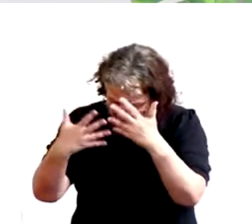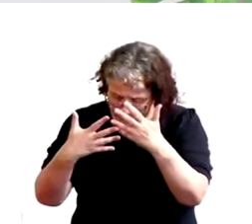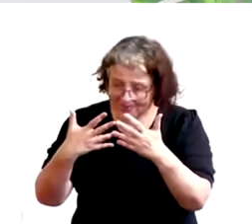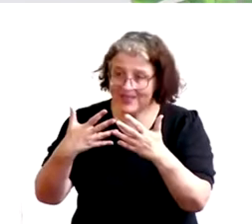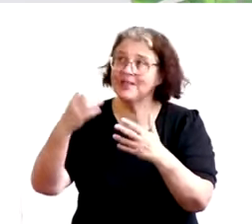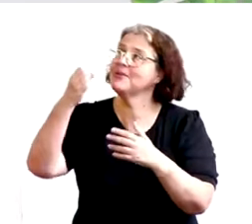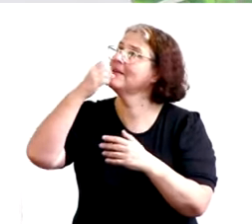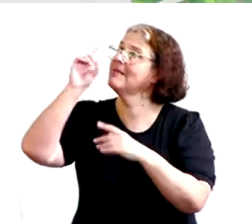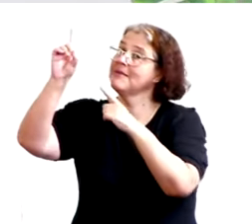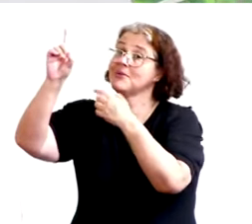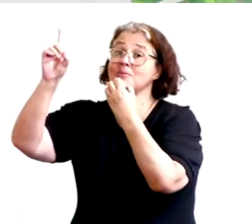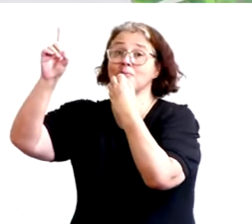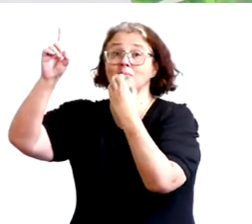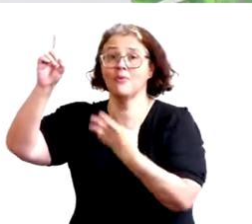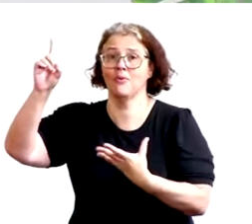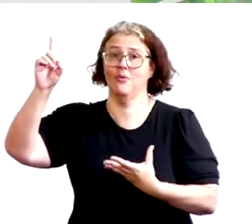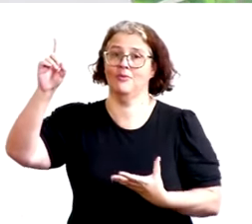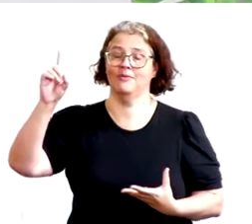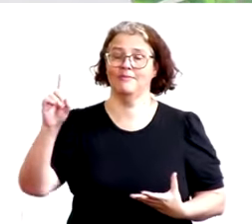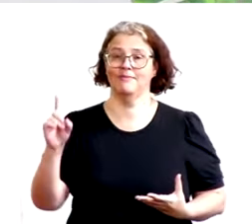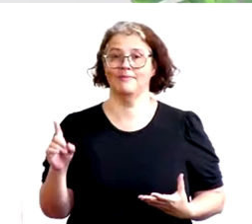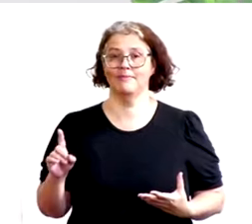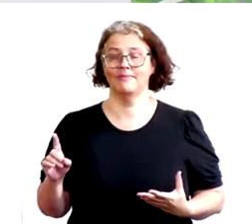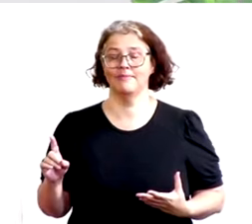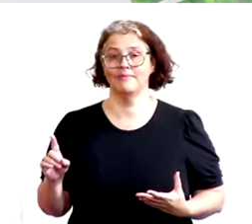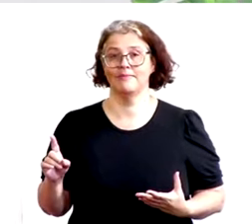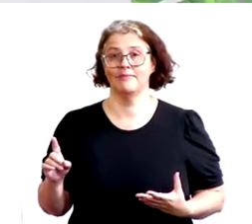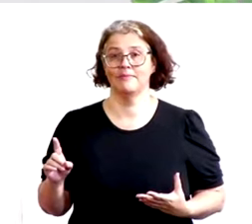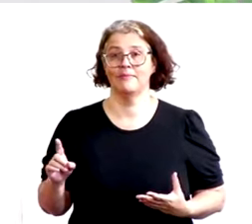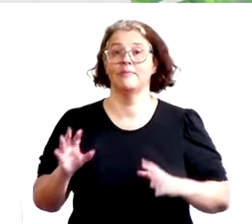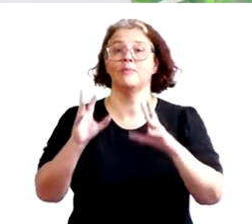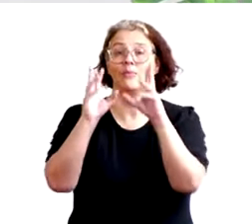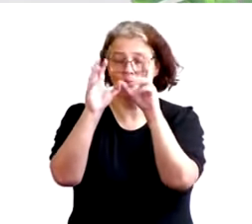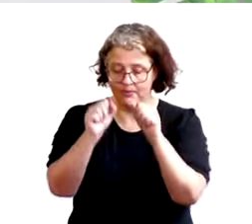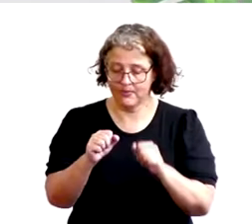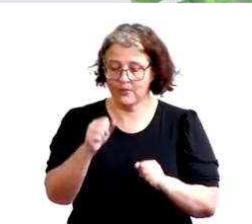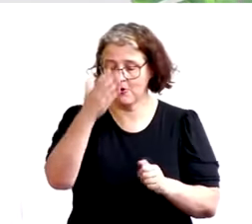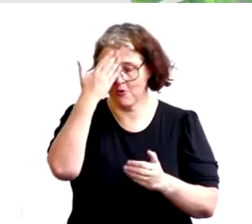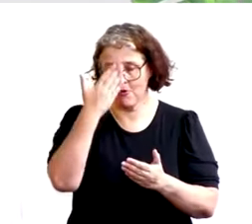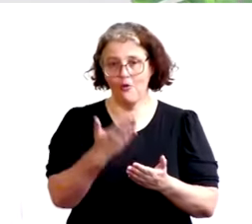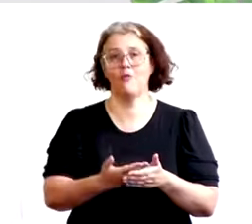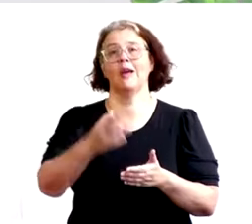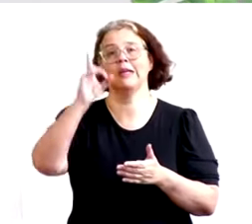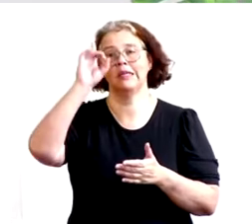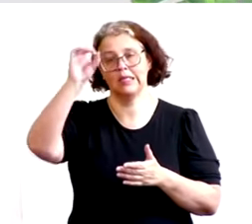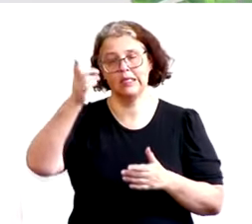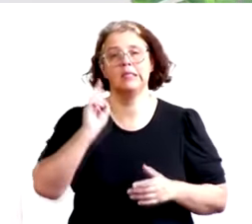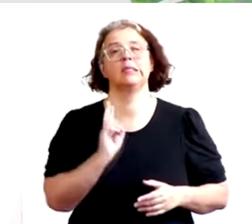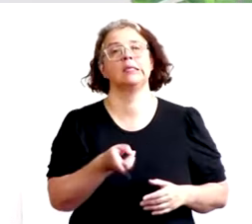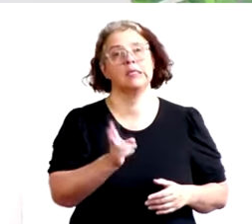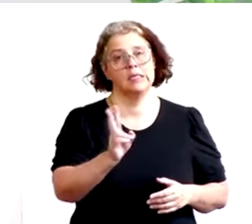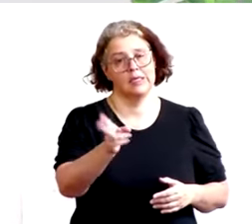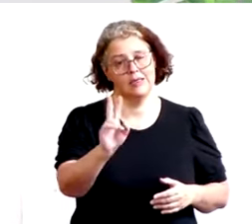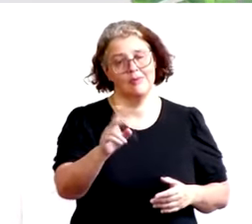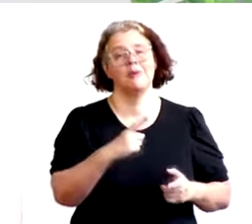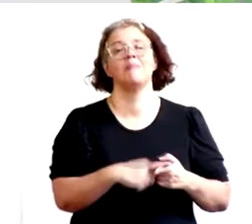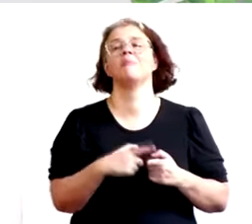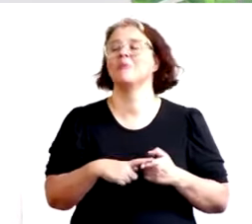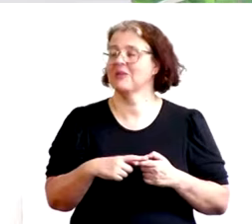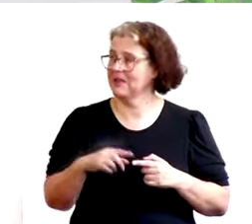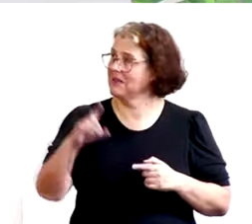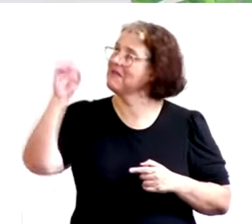sua bondade podemos sempre confiar em Deus Porque ele sempre faz a coisa